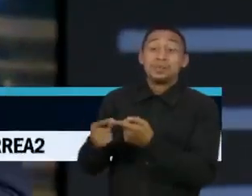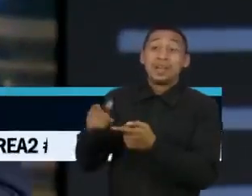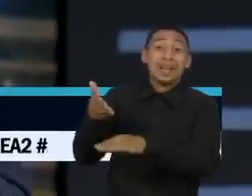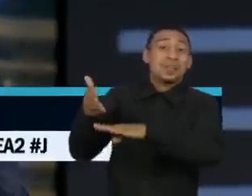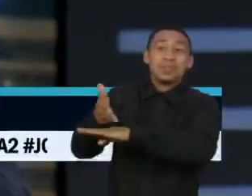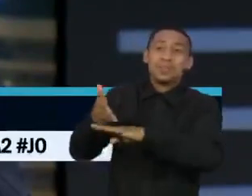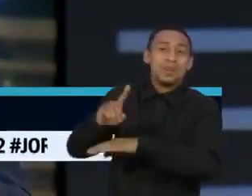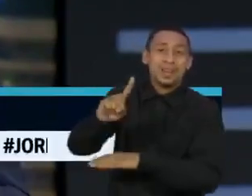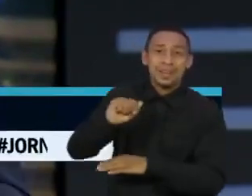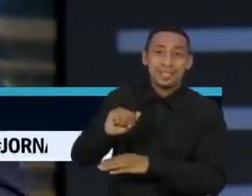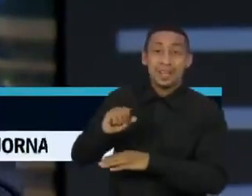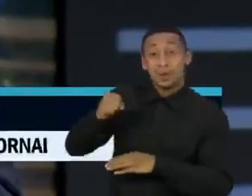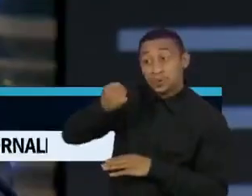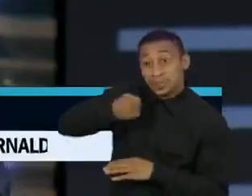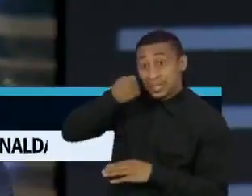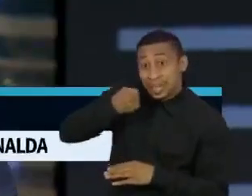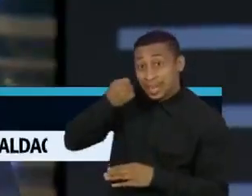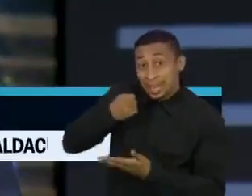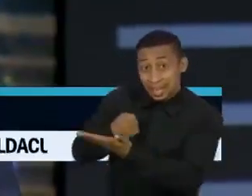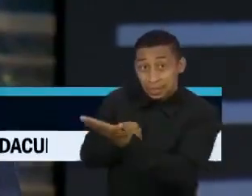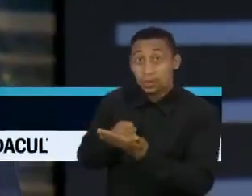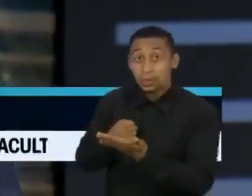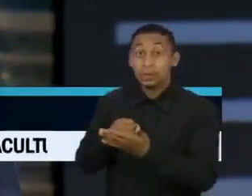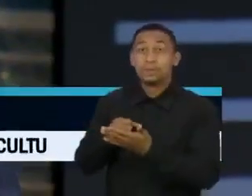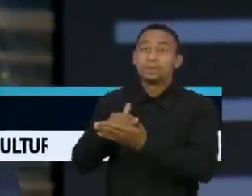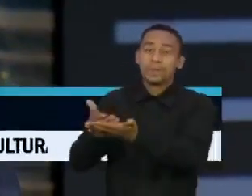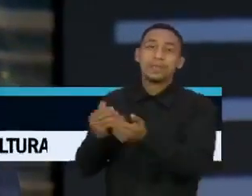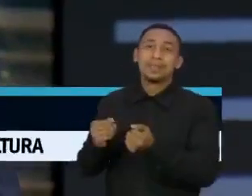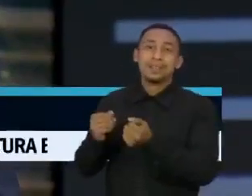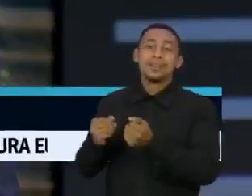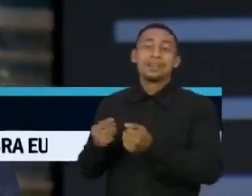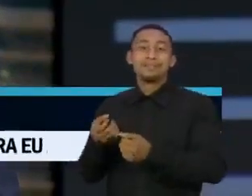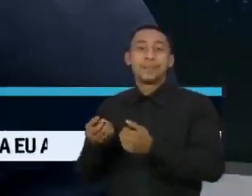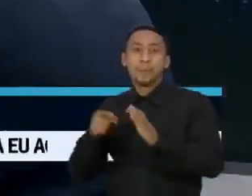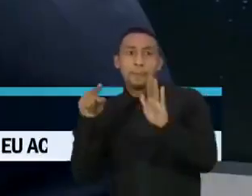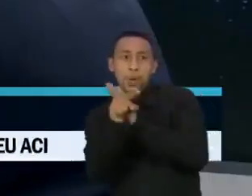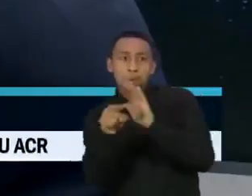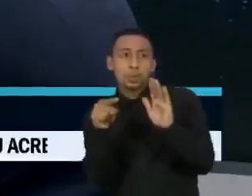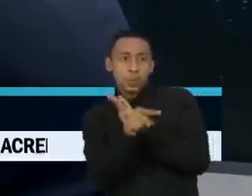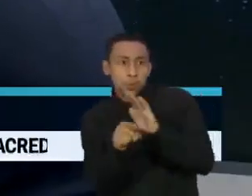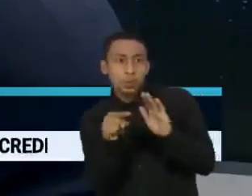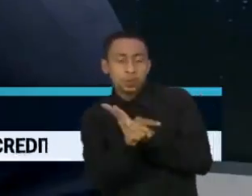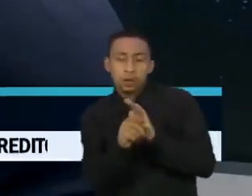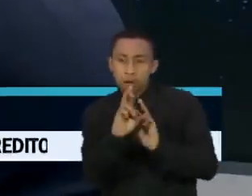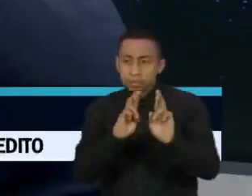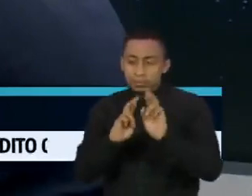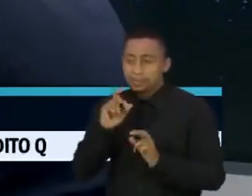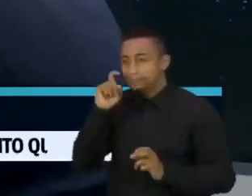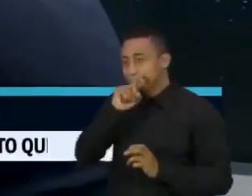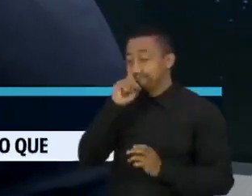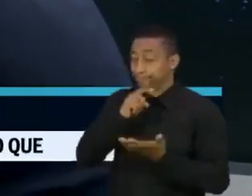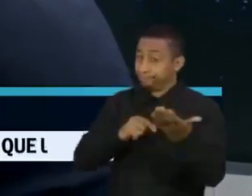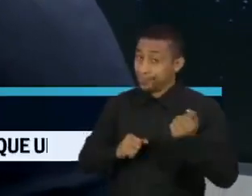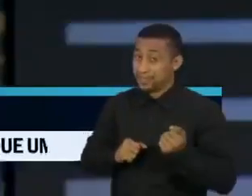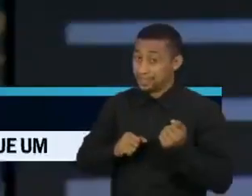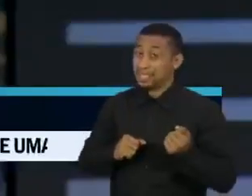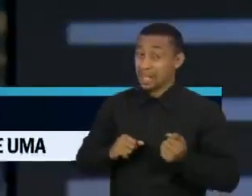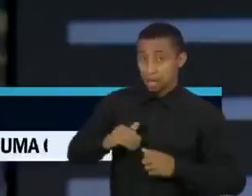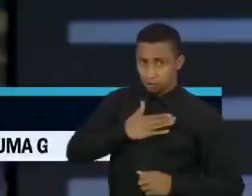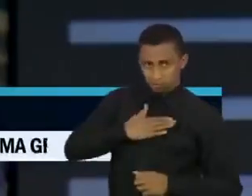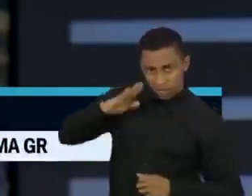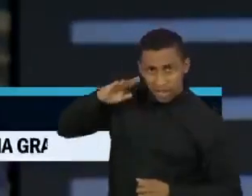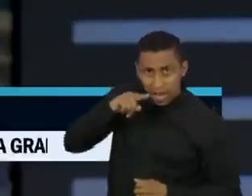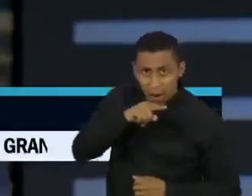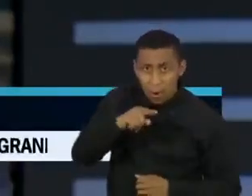faz parte Senador aqui hoje é incrível fundamentalmente foi o relator e for tantas mentiras ele disse esse General é tão